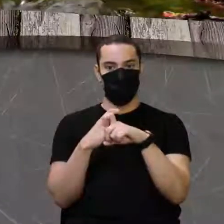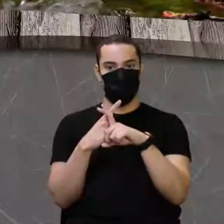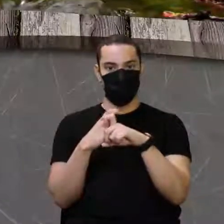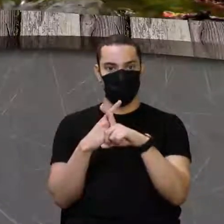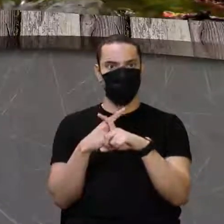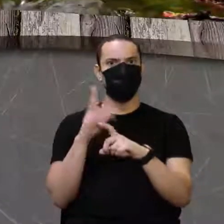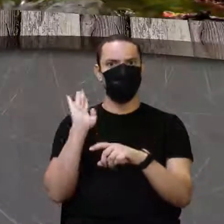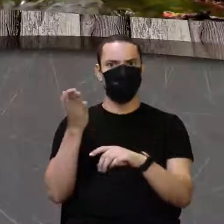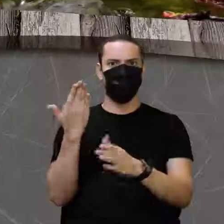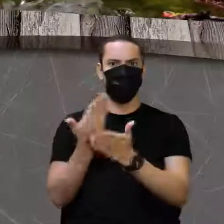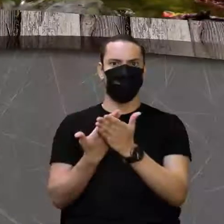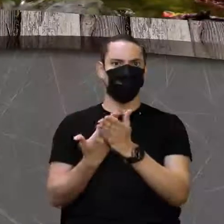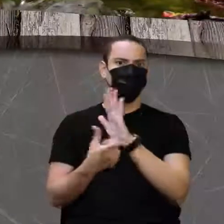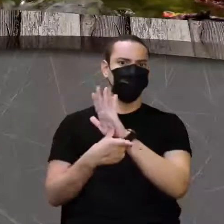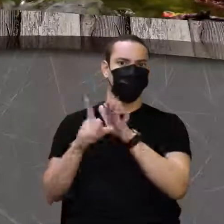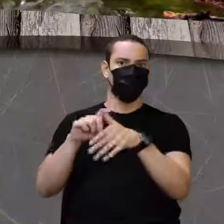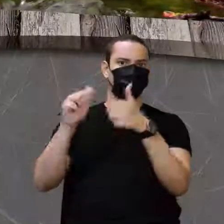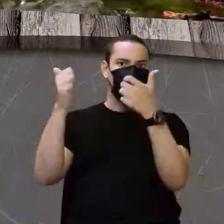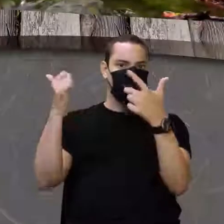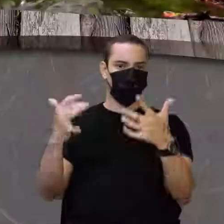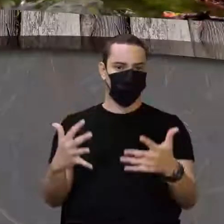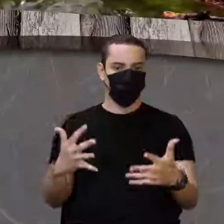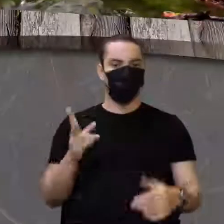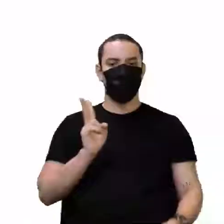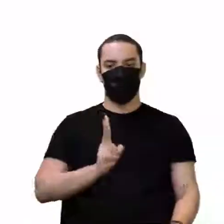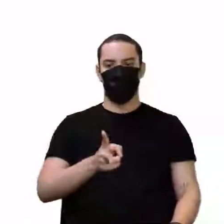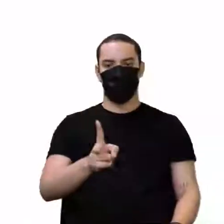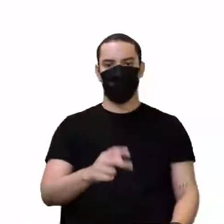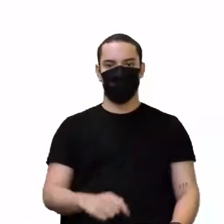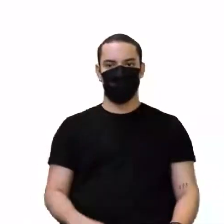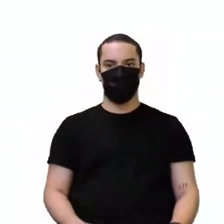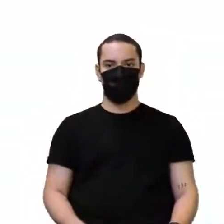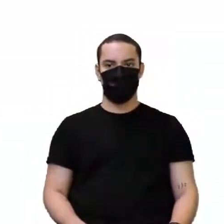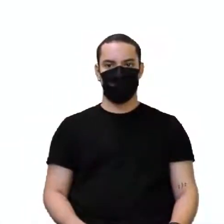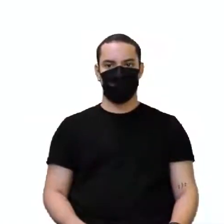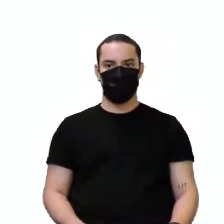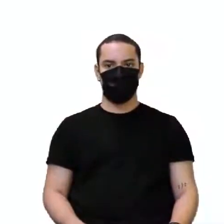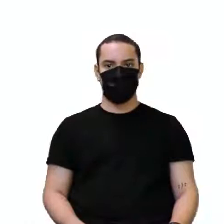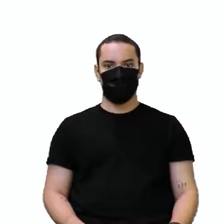nas aulas anteriores. Vamos prosseguir? Olha lá no quadro.